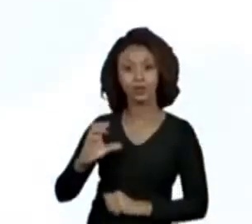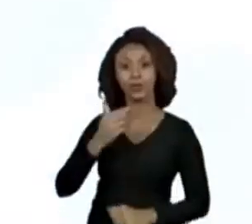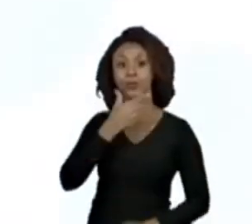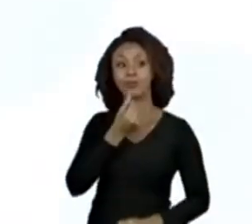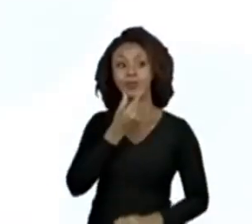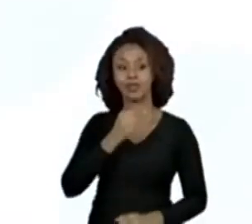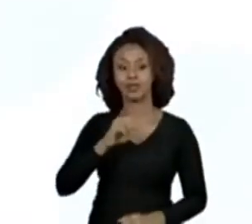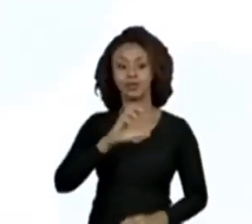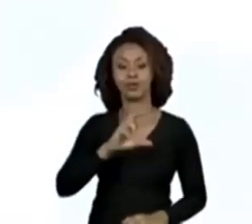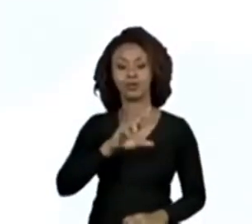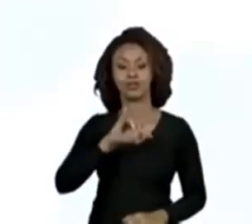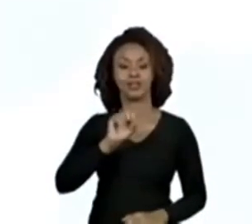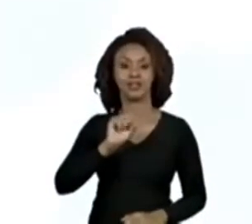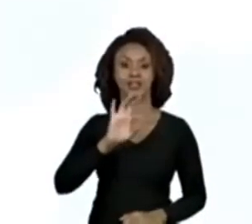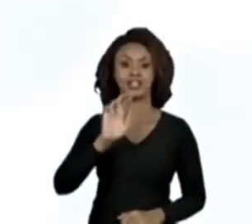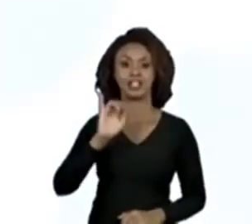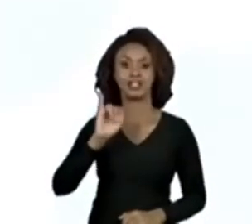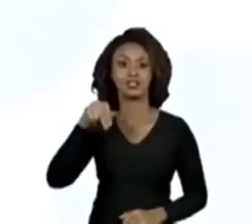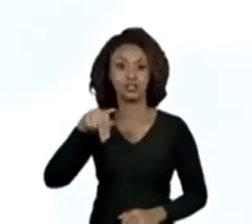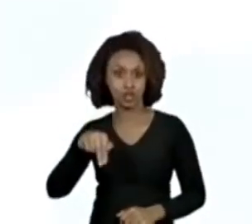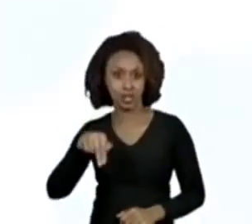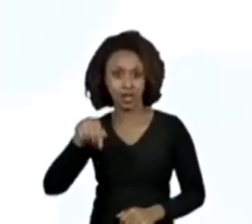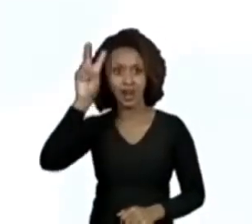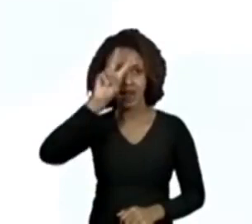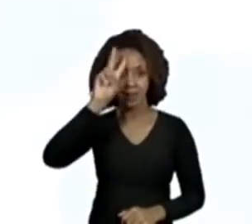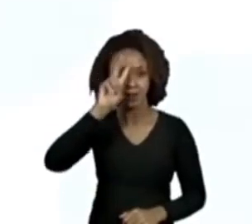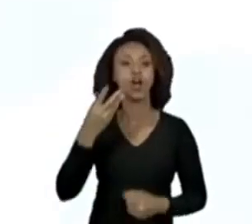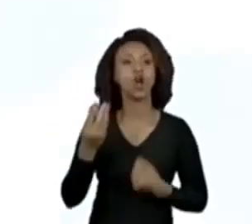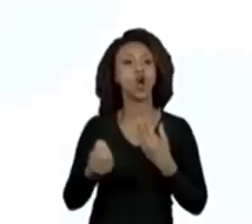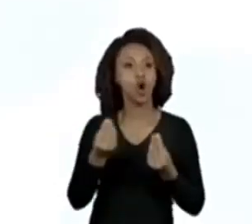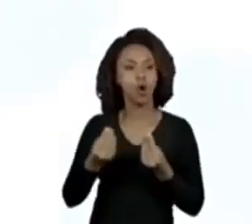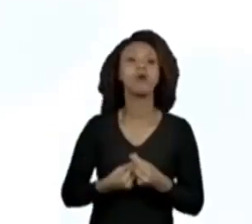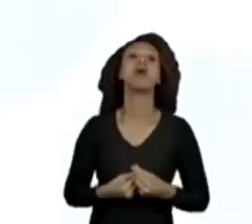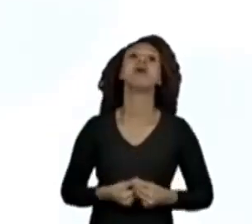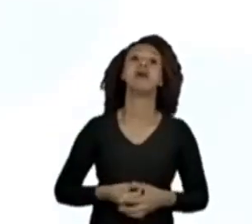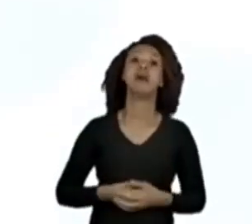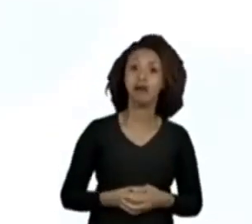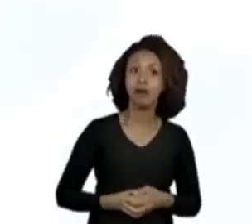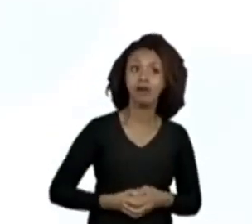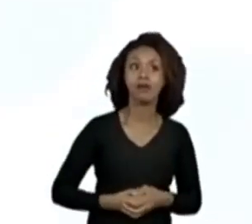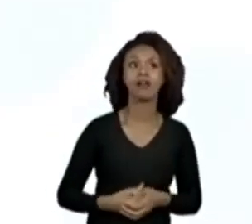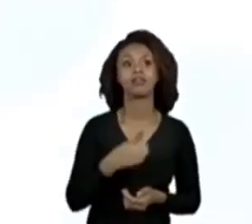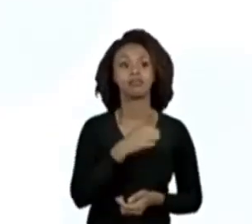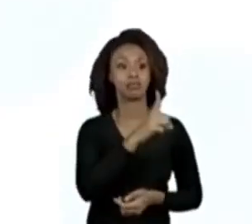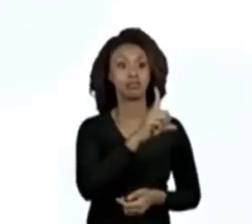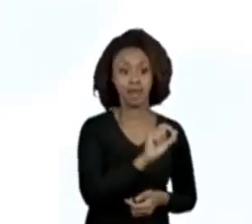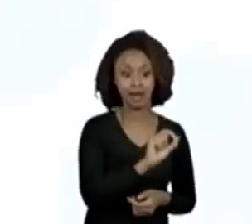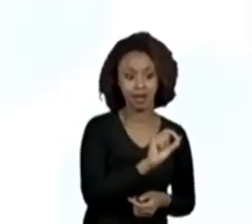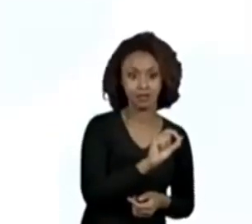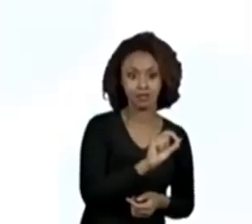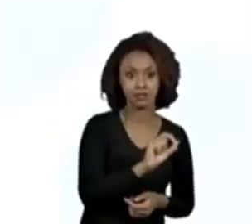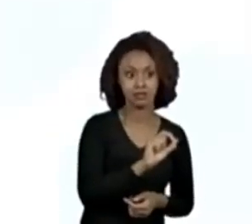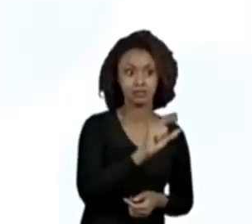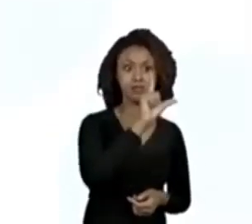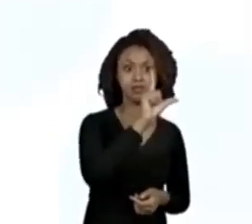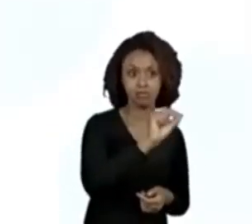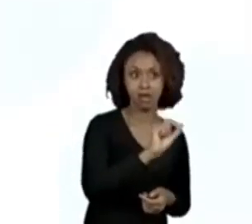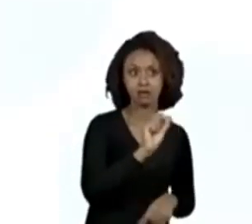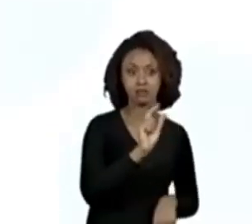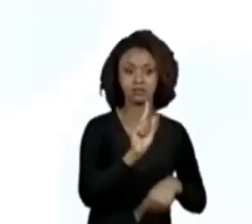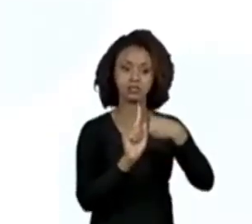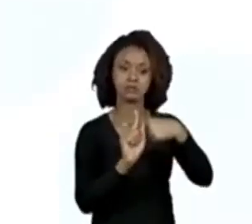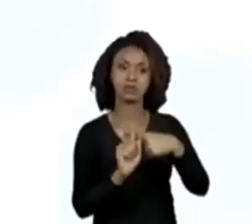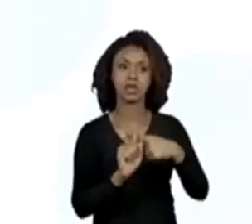vou decompor com 10. E 2. E 2. E o outro a mesma coisa. E esse 12 também eu vou decompor